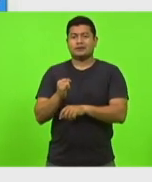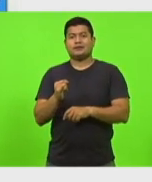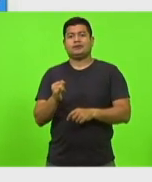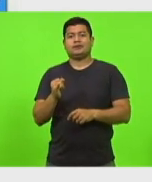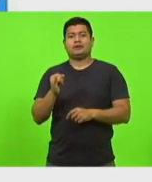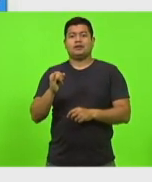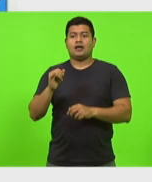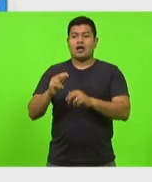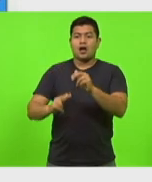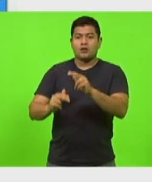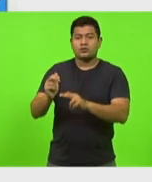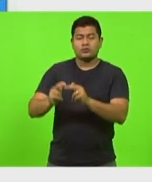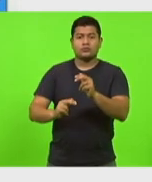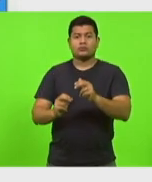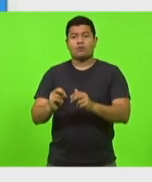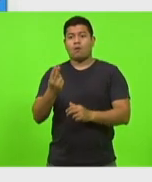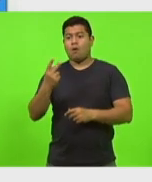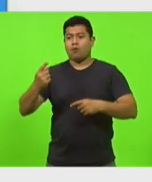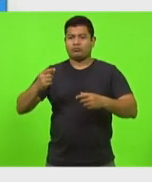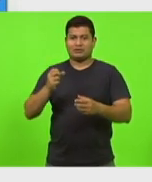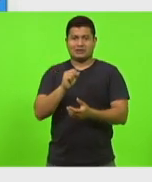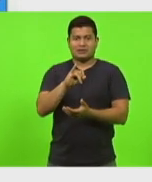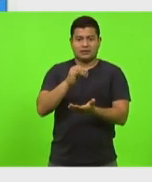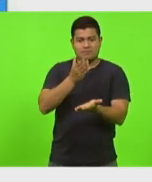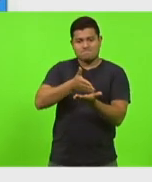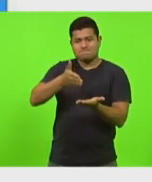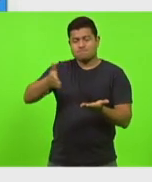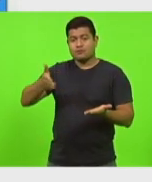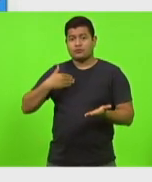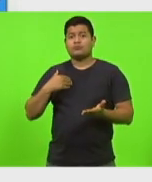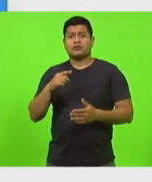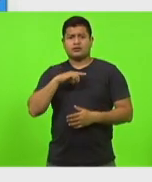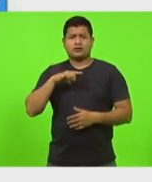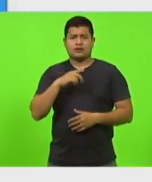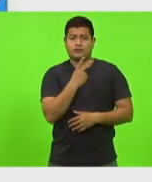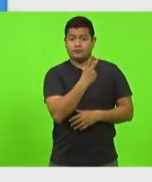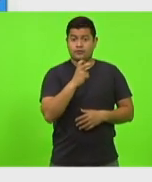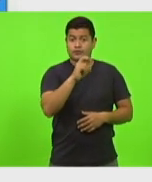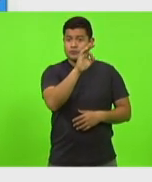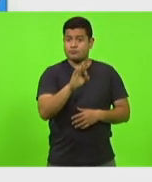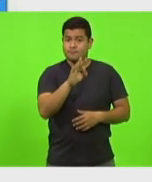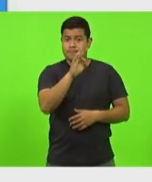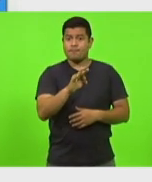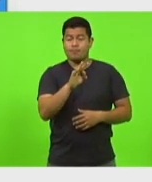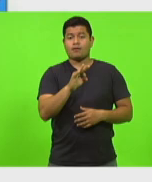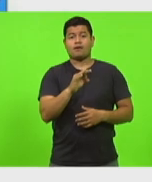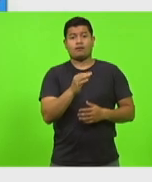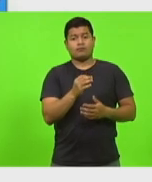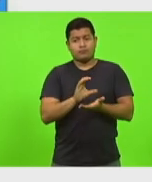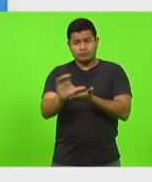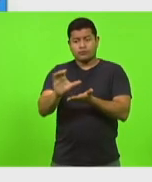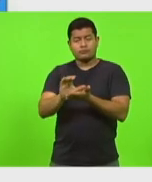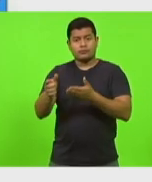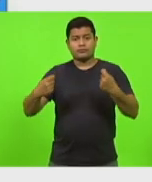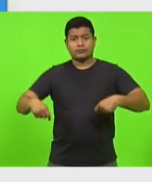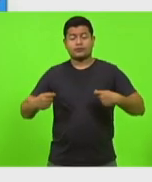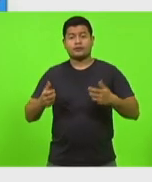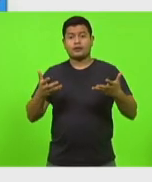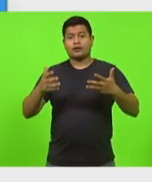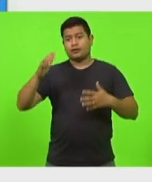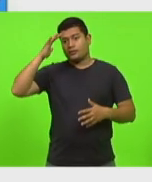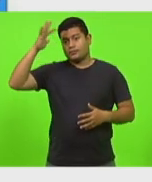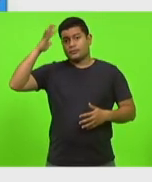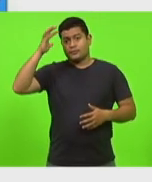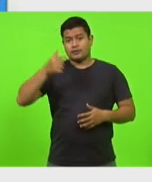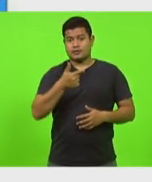para discutir, mas tem recursos para isso, tem 25%, e quero lembrar dos 70%.